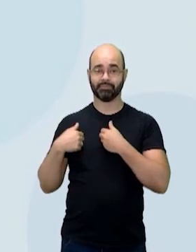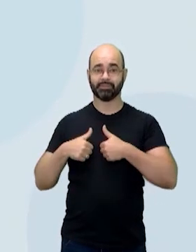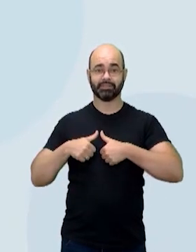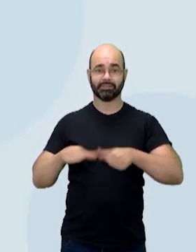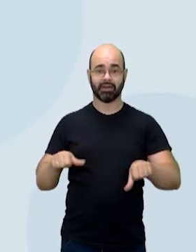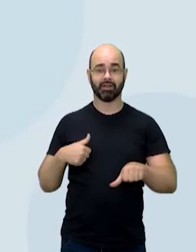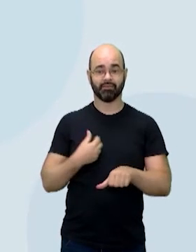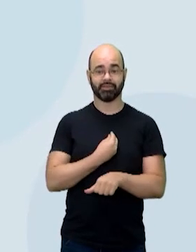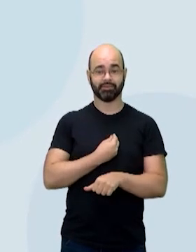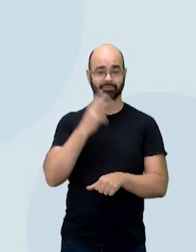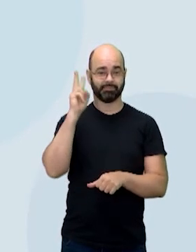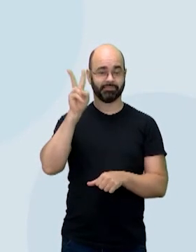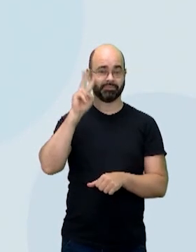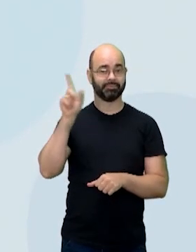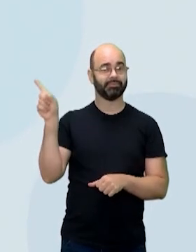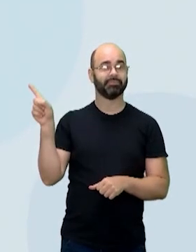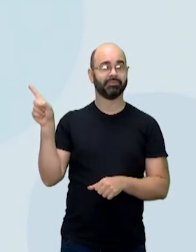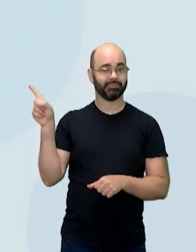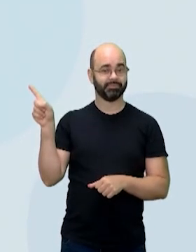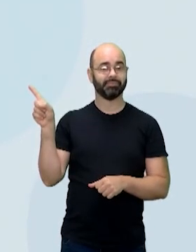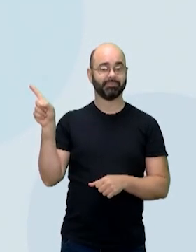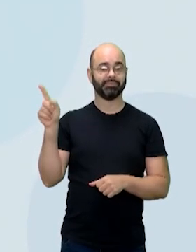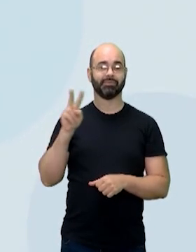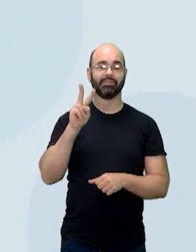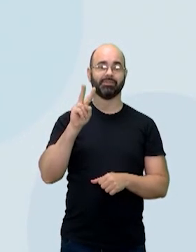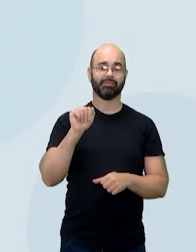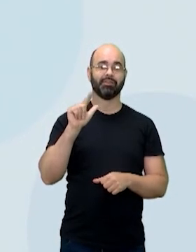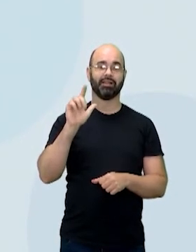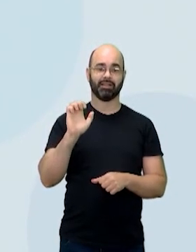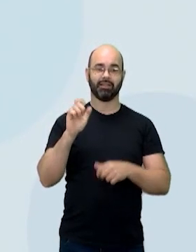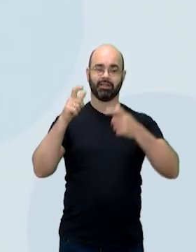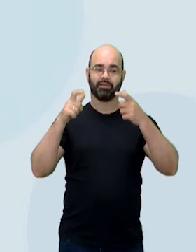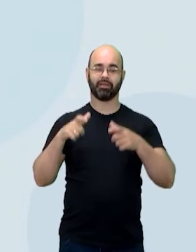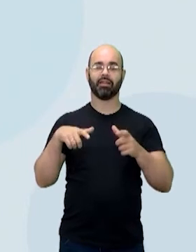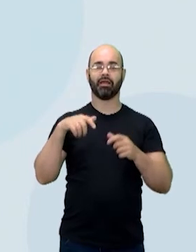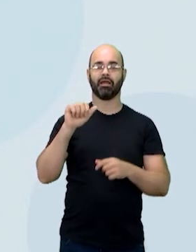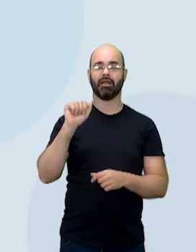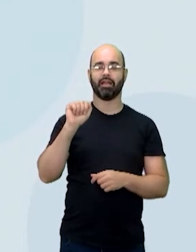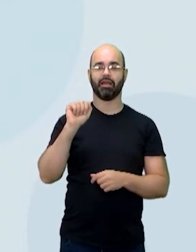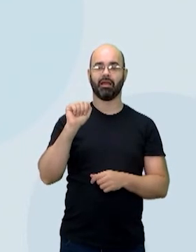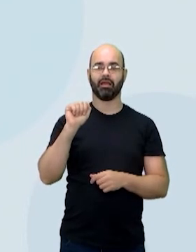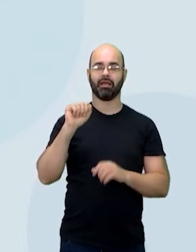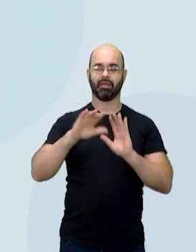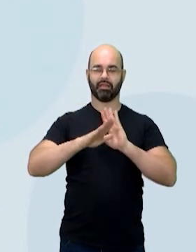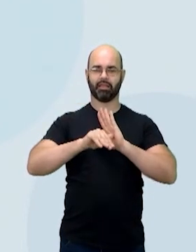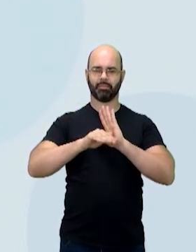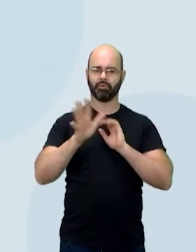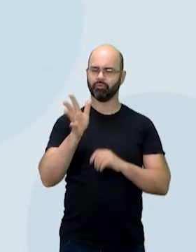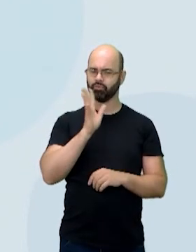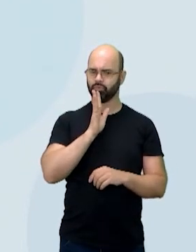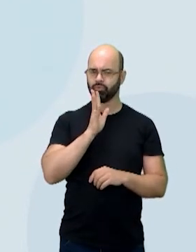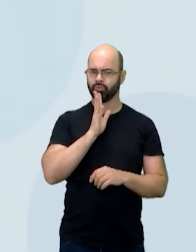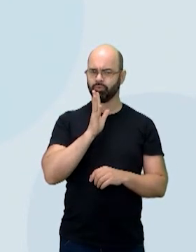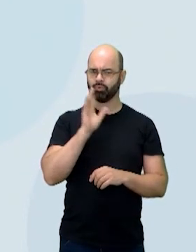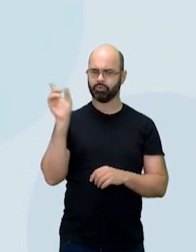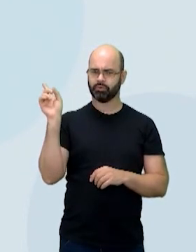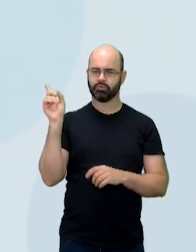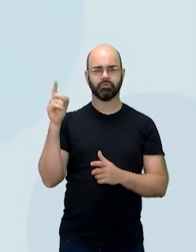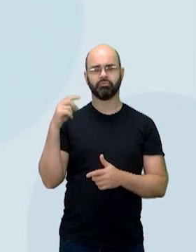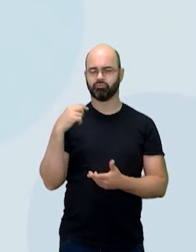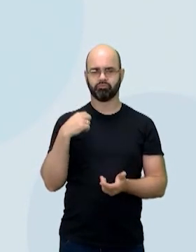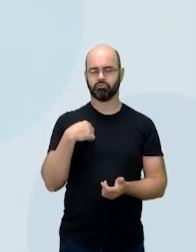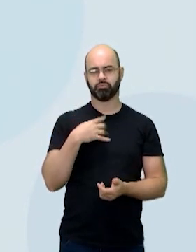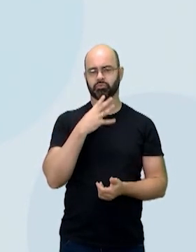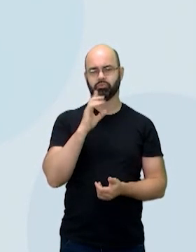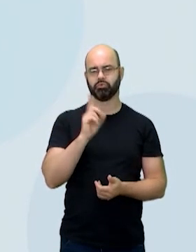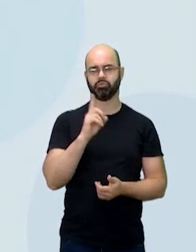tava lá? Nossa. Eu puxa. estava no Vale do Inhangabaú, eu era office boy. Já foi office boy, Russão? Não tive esse privilégio de